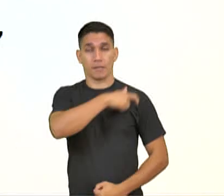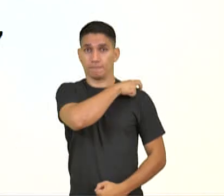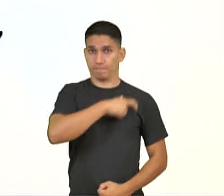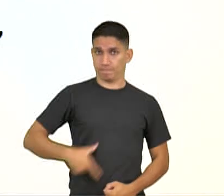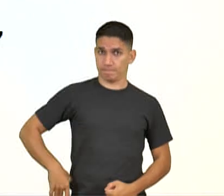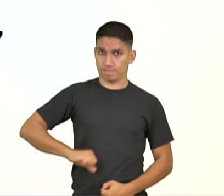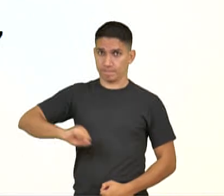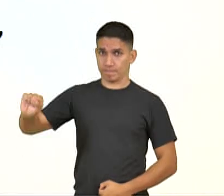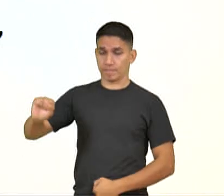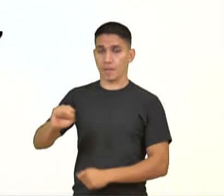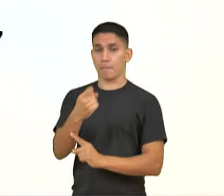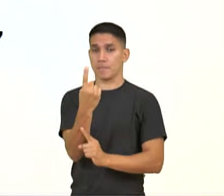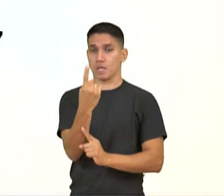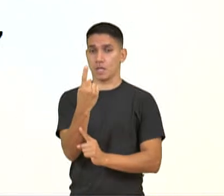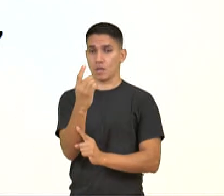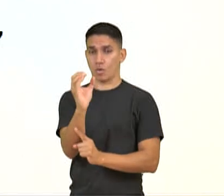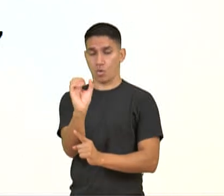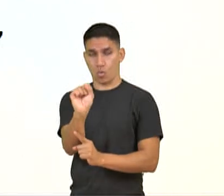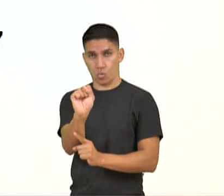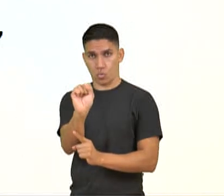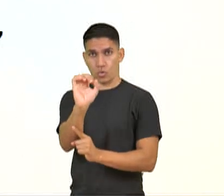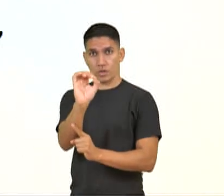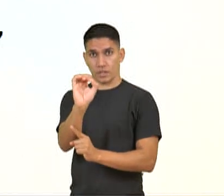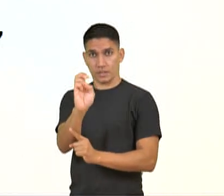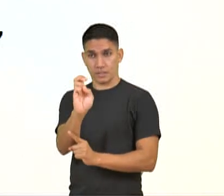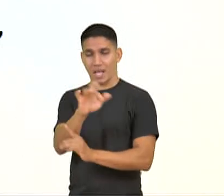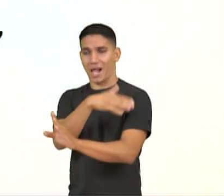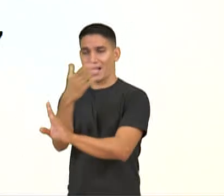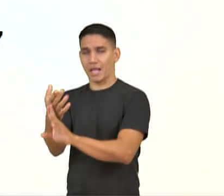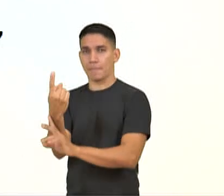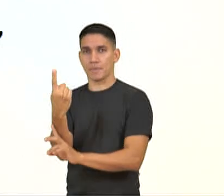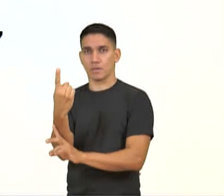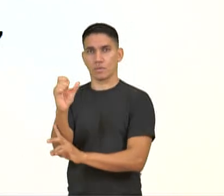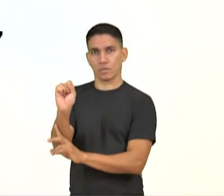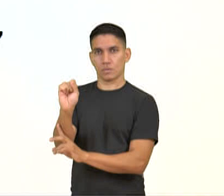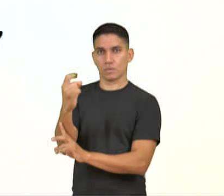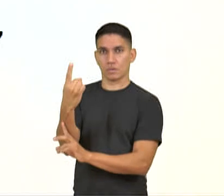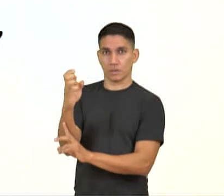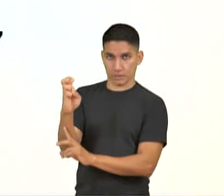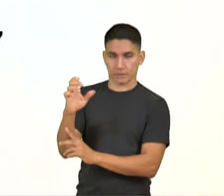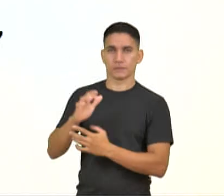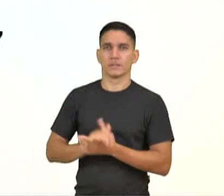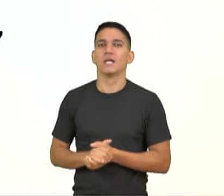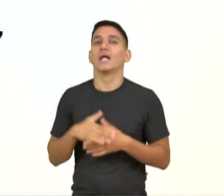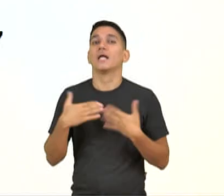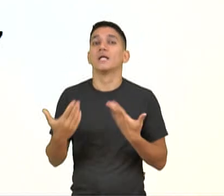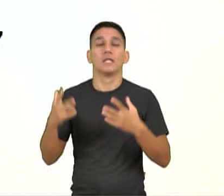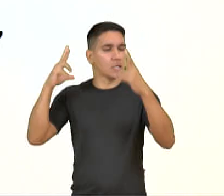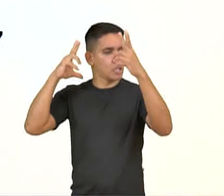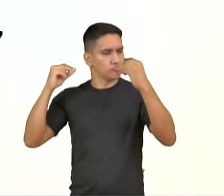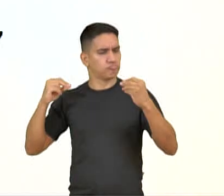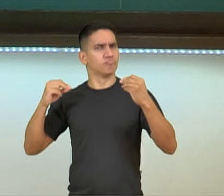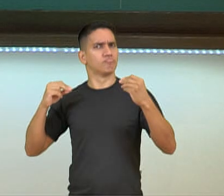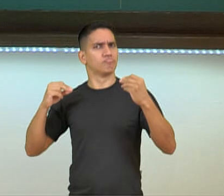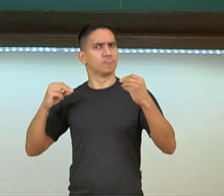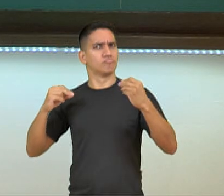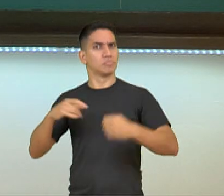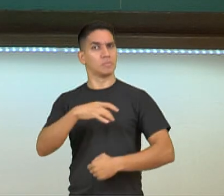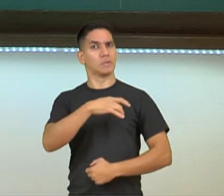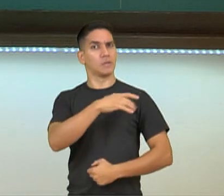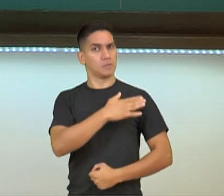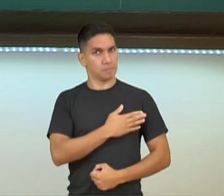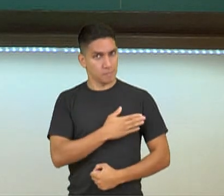de 1805 a 1815. Napoleão Bonaparte chega a